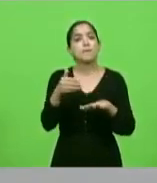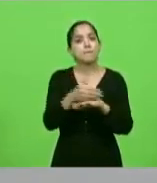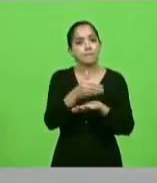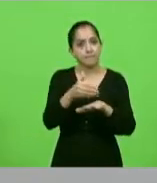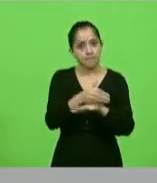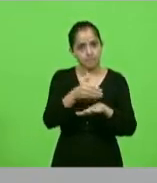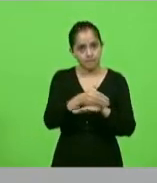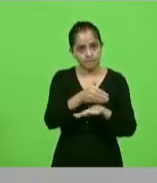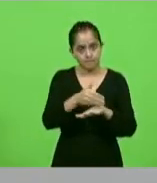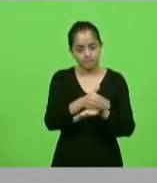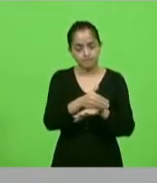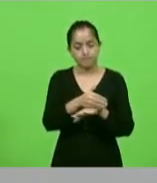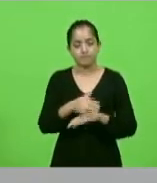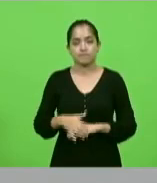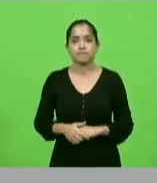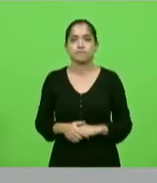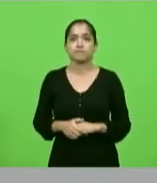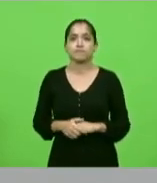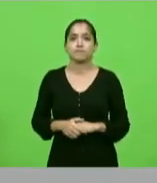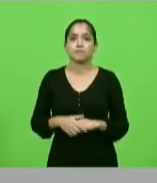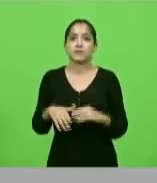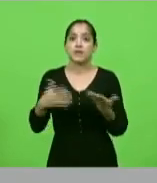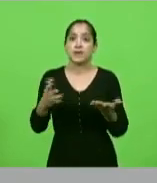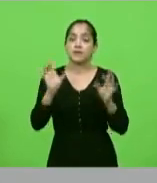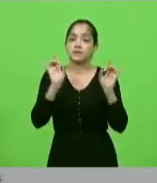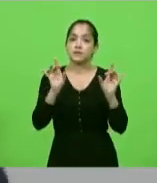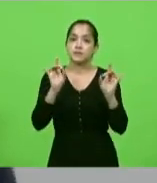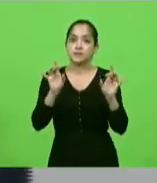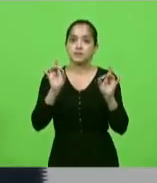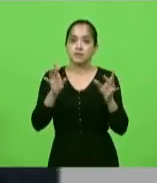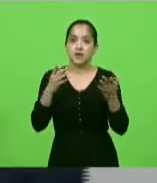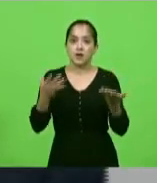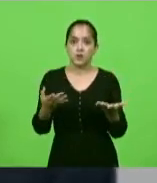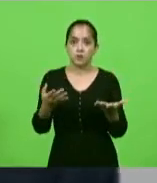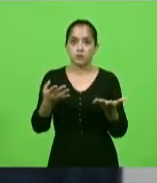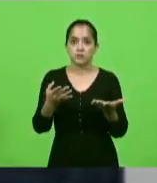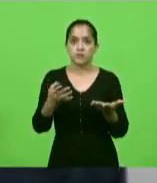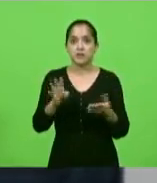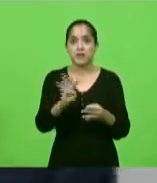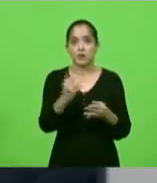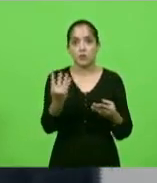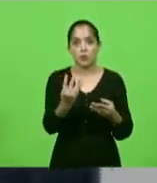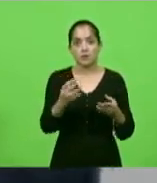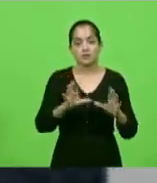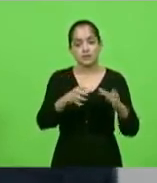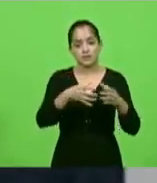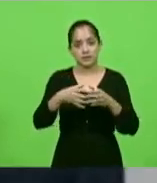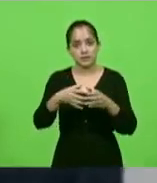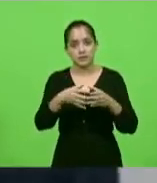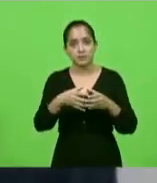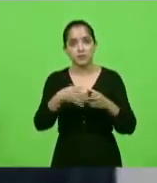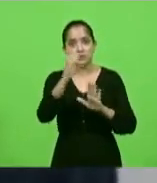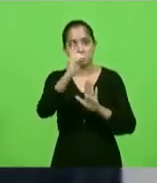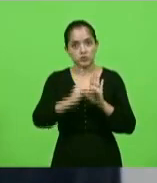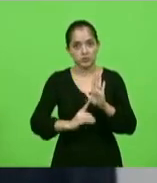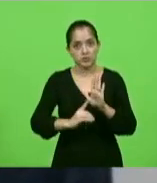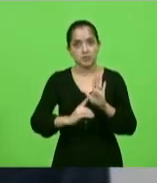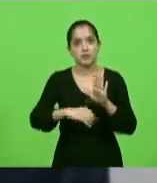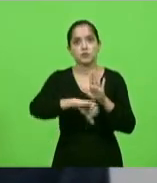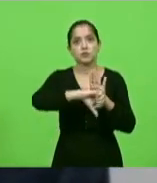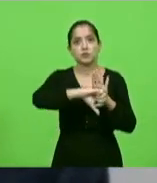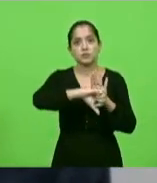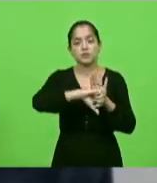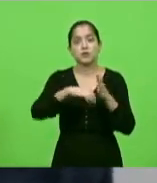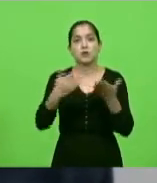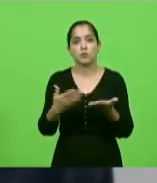em nosso egrégio Tribunal de Justiça. Em especial, na 4ª Câmara de Direito Criminal, fracionário ou a